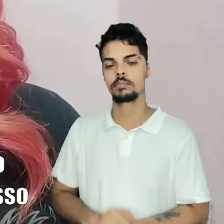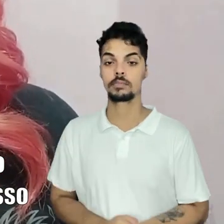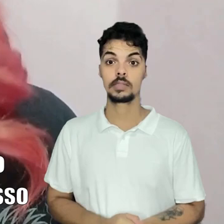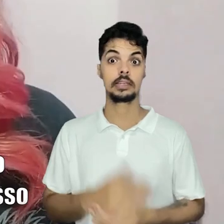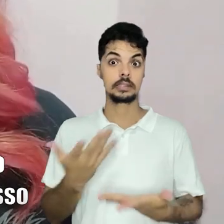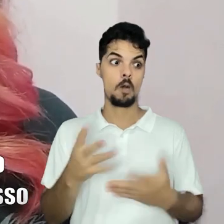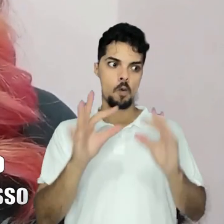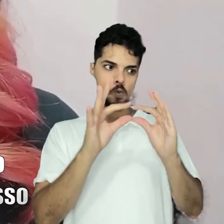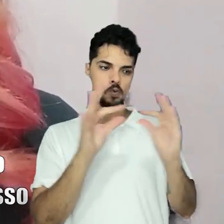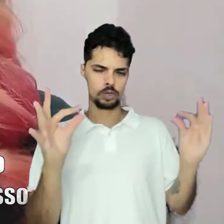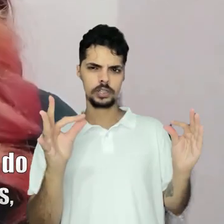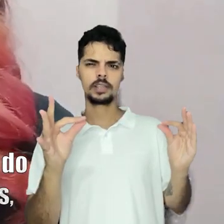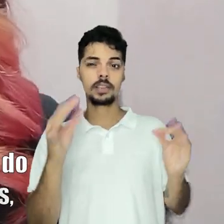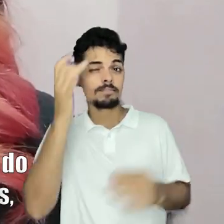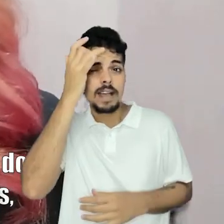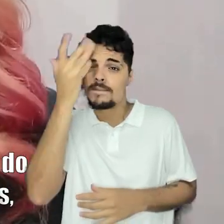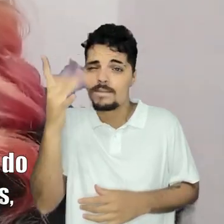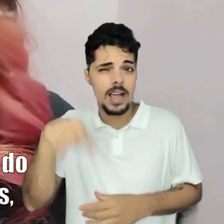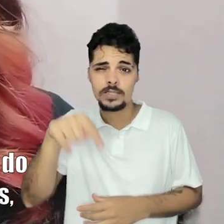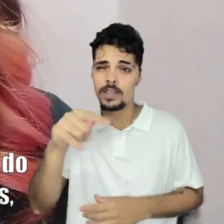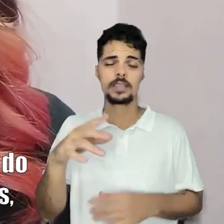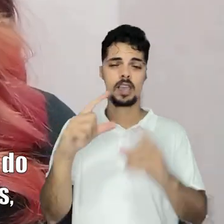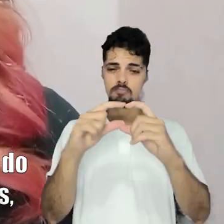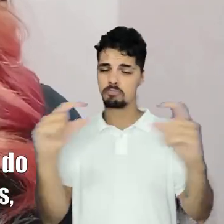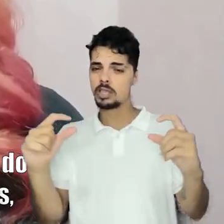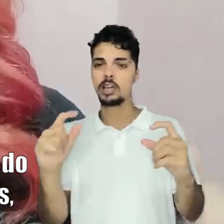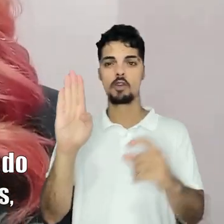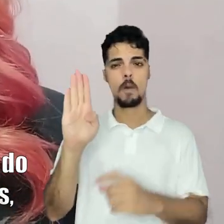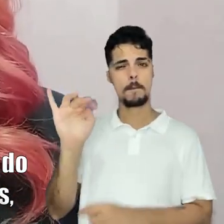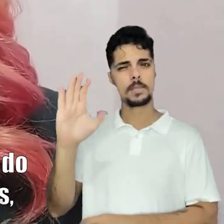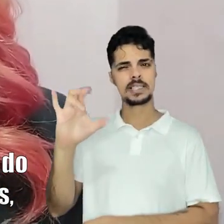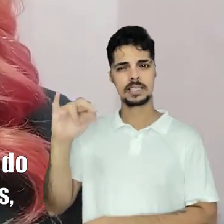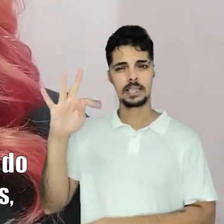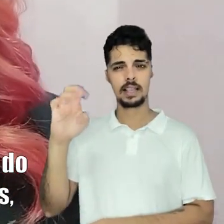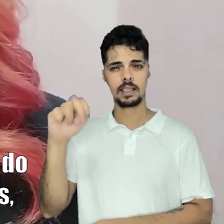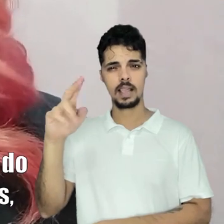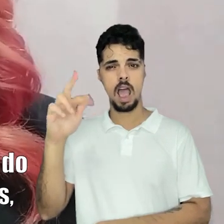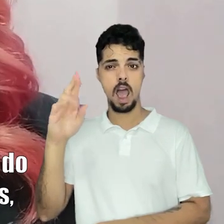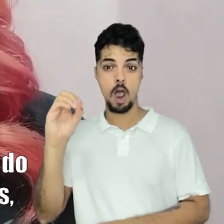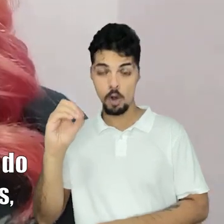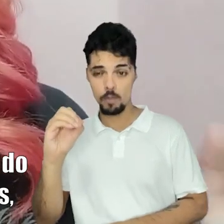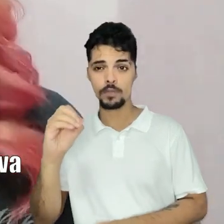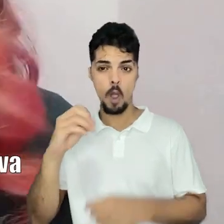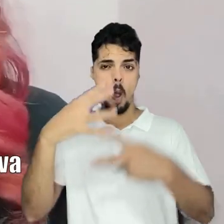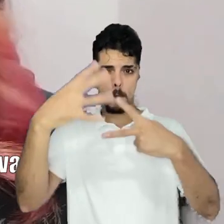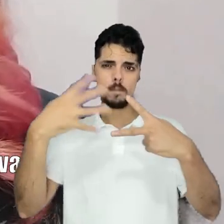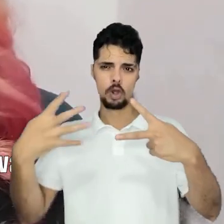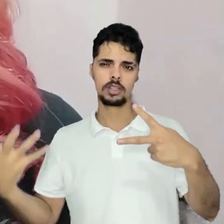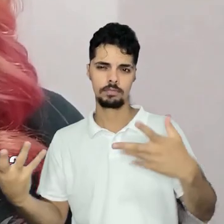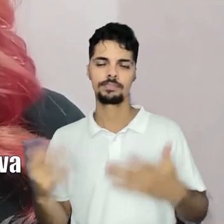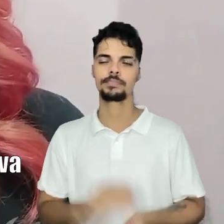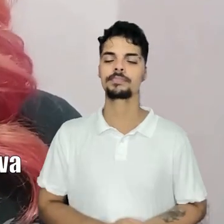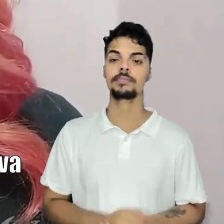esse documento está de fácil acesso no site do Bicentenário. Ali no texto do professor Eduardo, nas referências, é muito